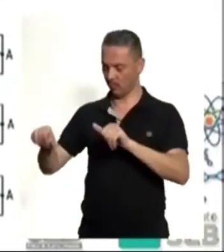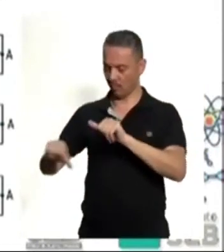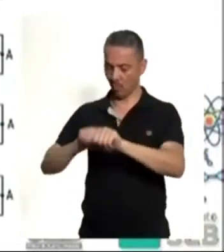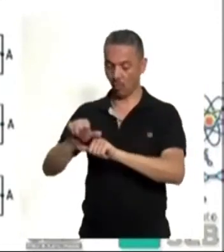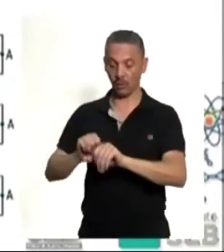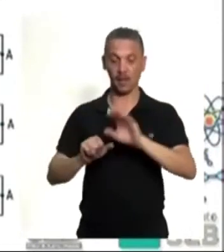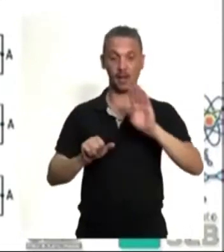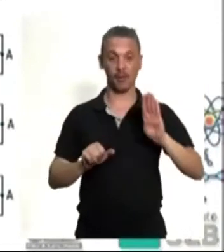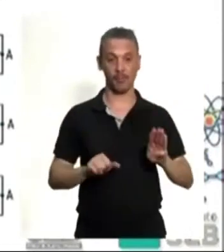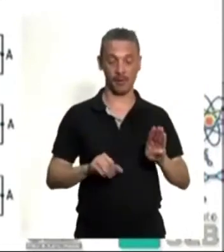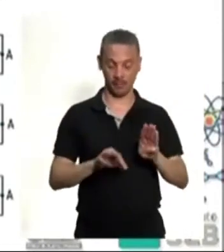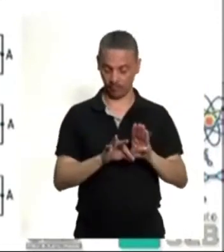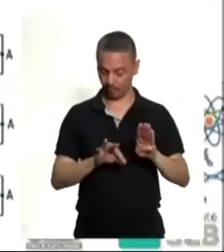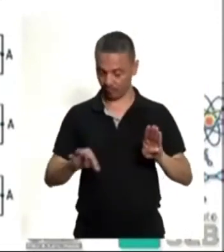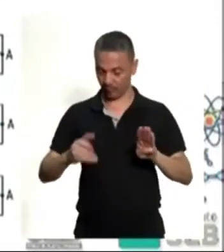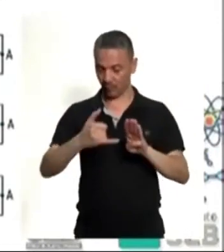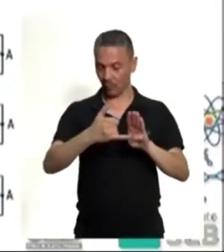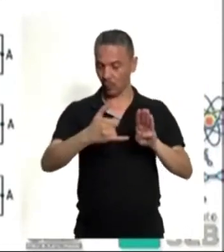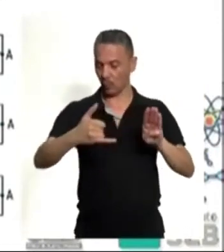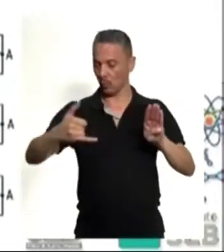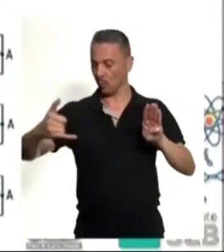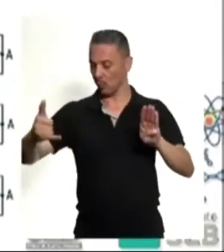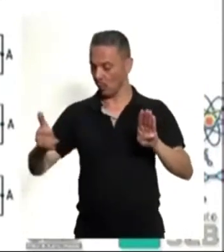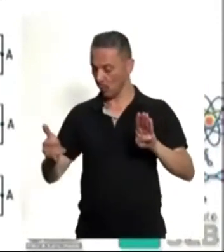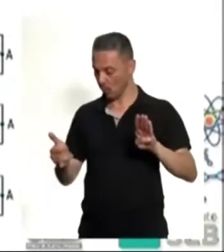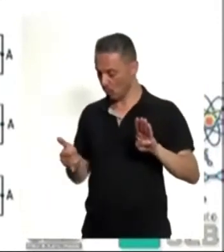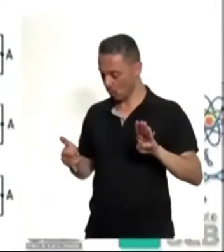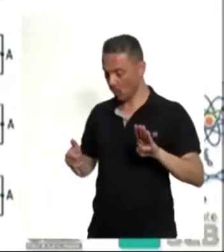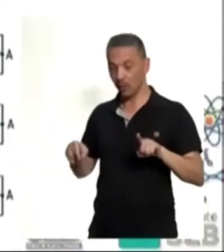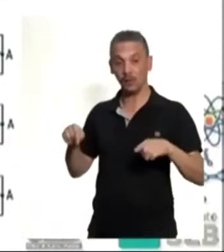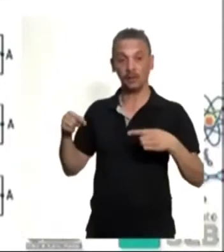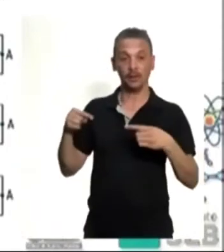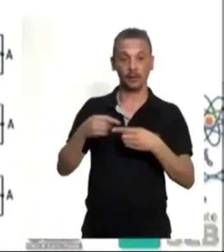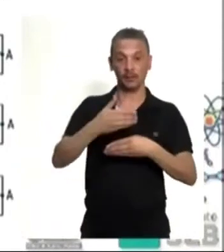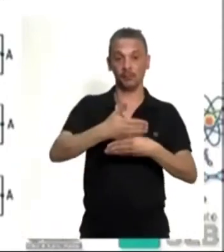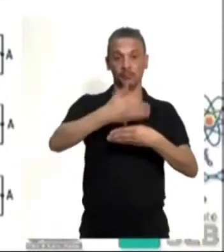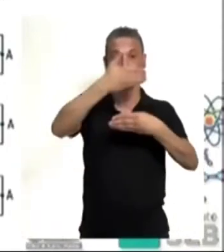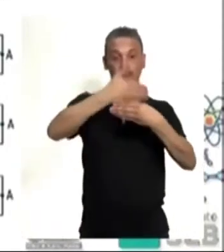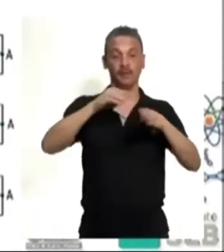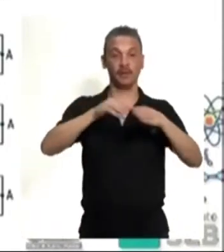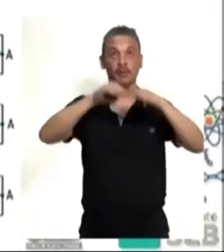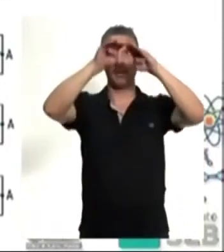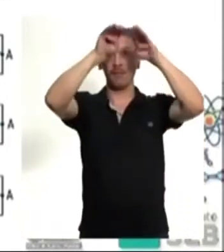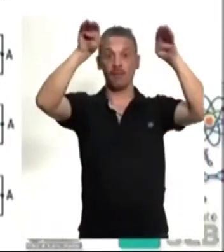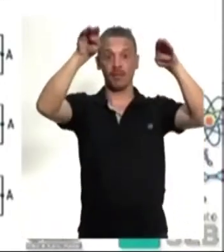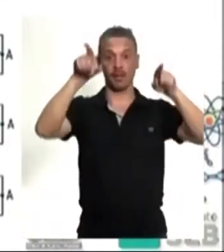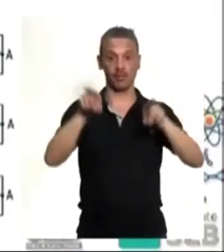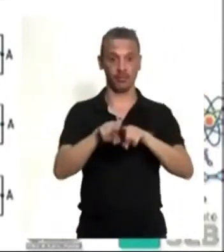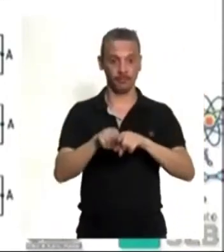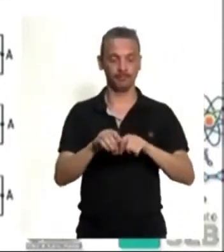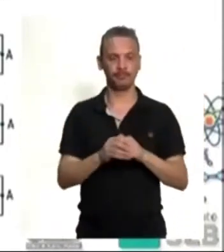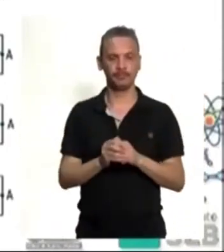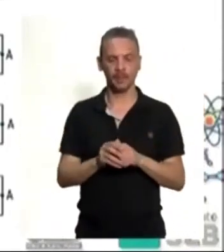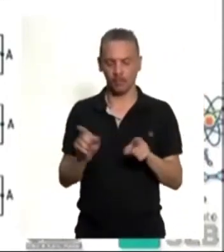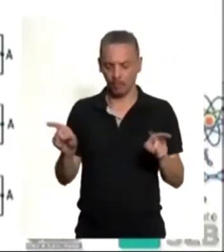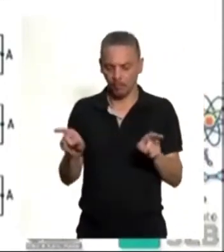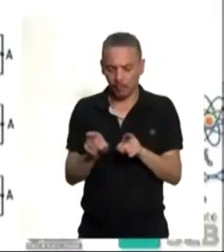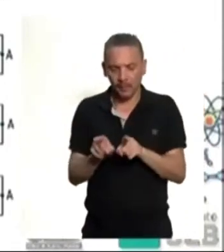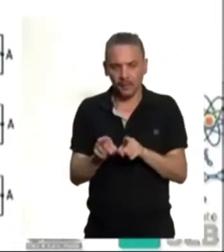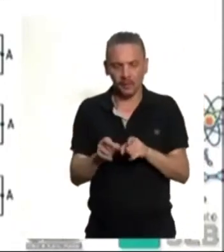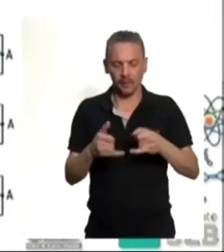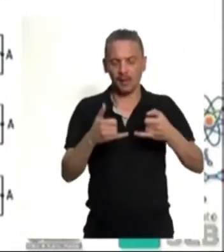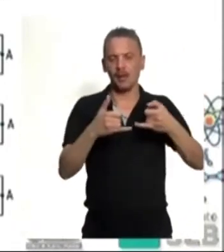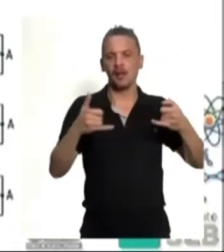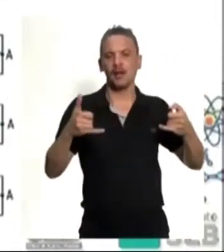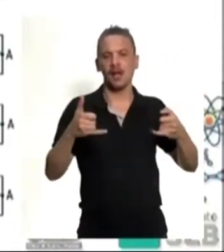de um cabeamento que seguirá na parte interna da parede e do teto. O menor comprimento que esse cabo